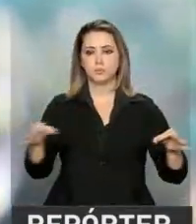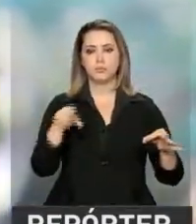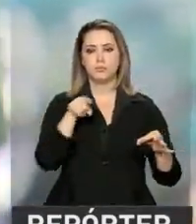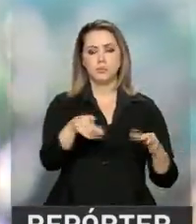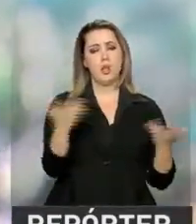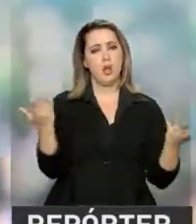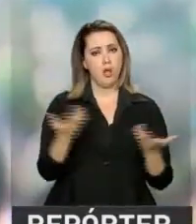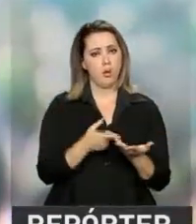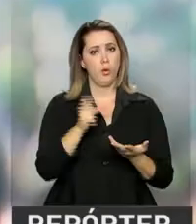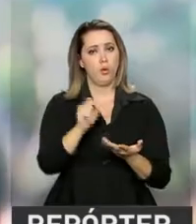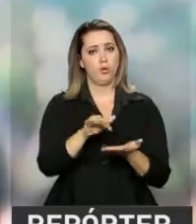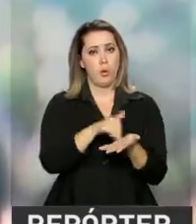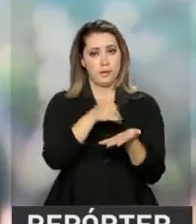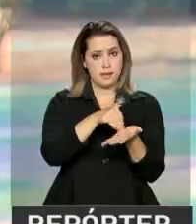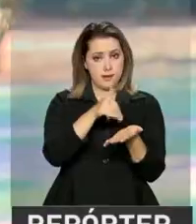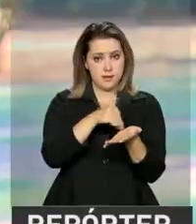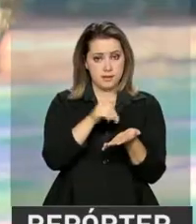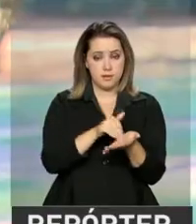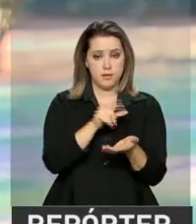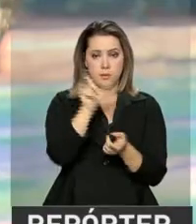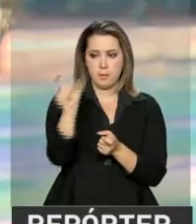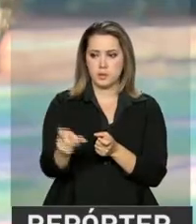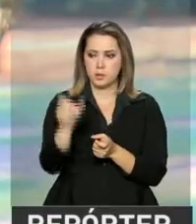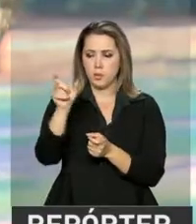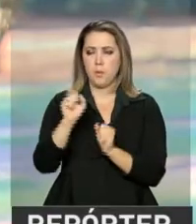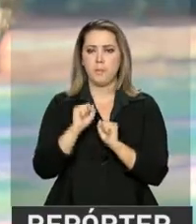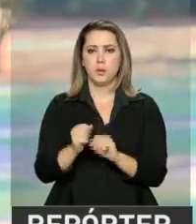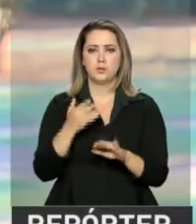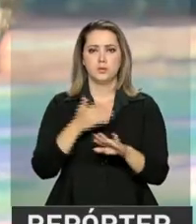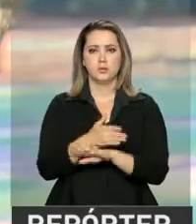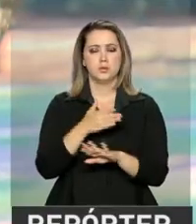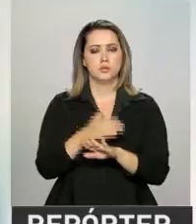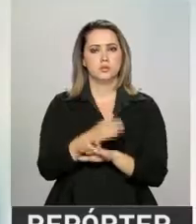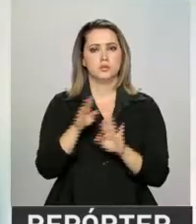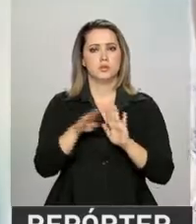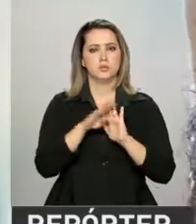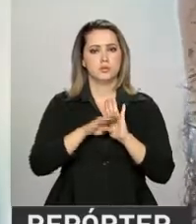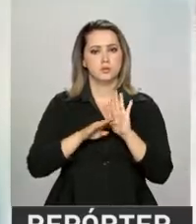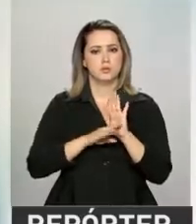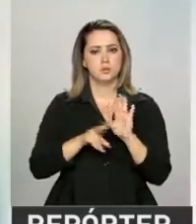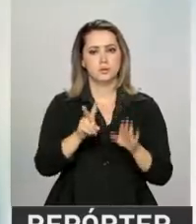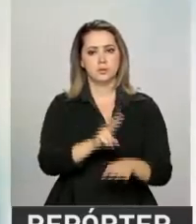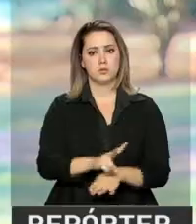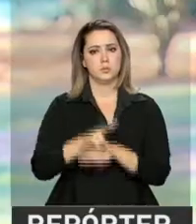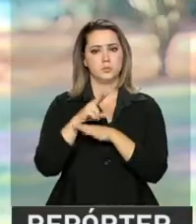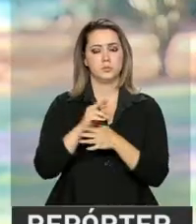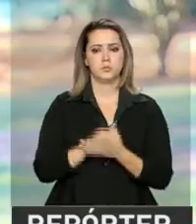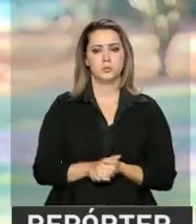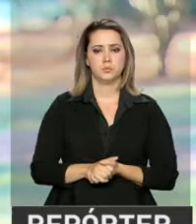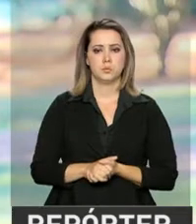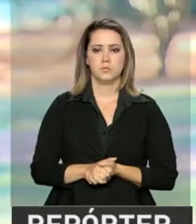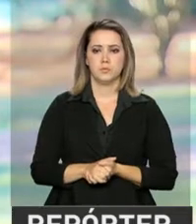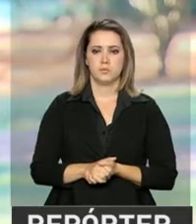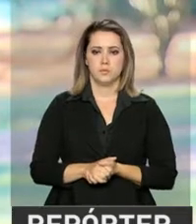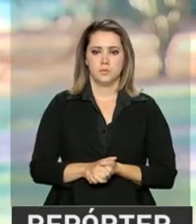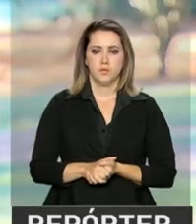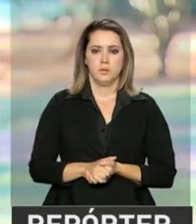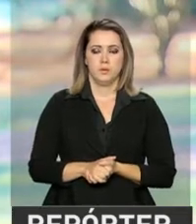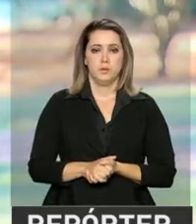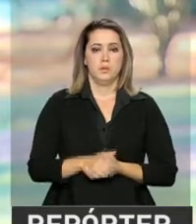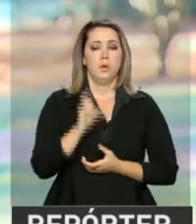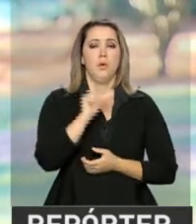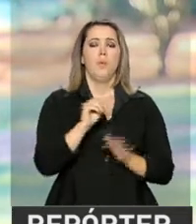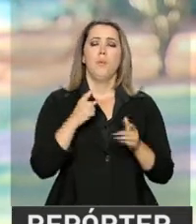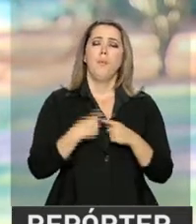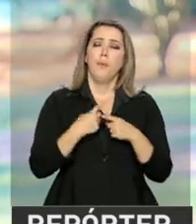com o cadastro ambiental rural o agricultor poderá acessar programas de crédito rural qual é a sanção que o produtor